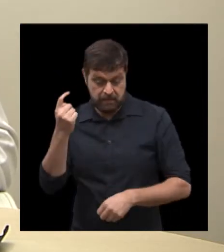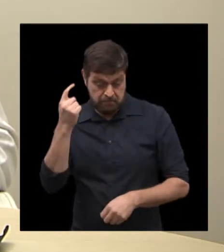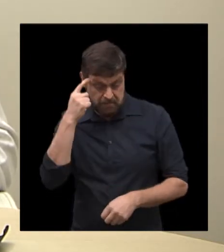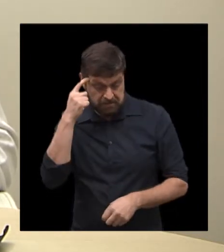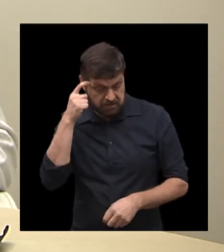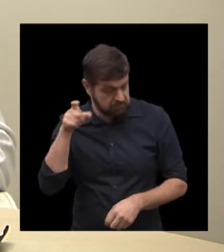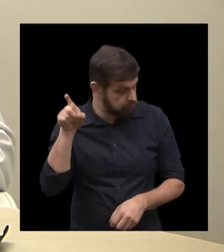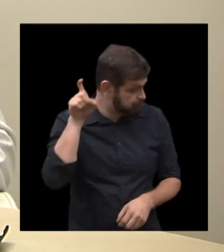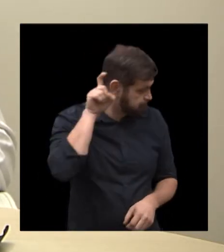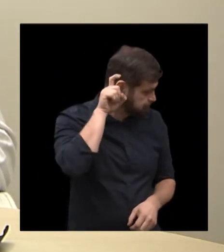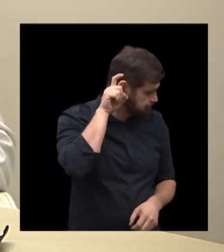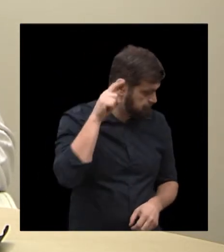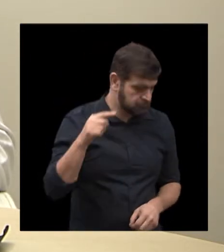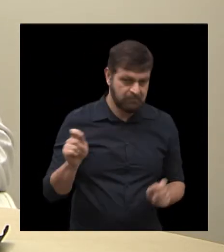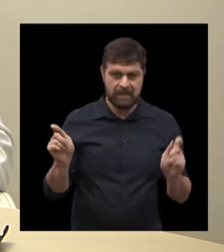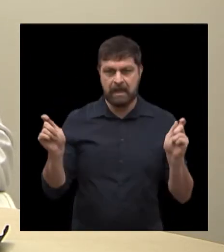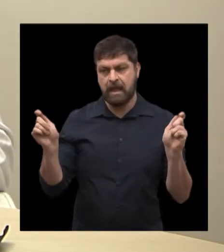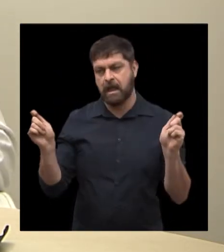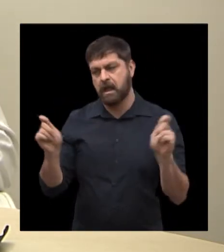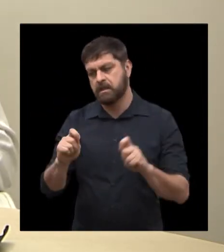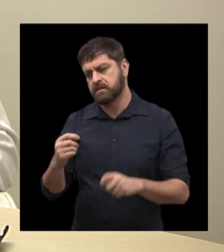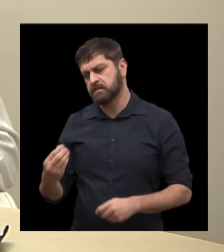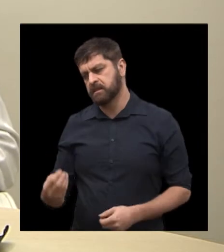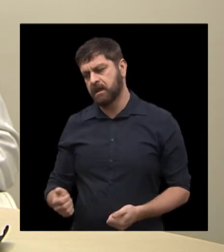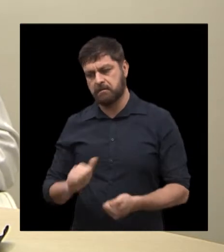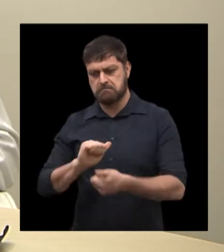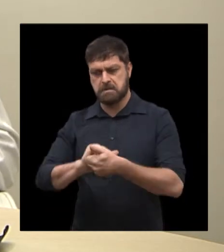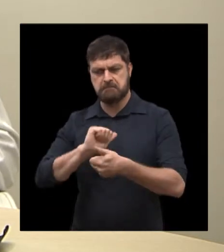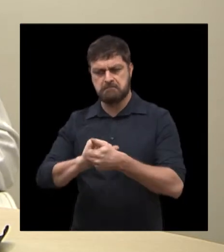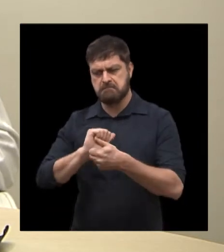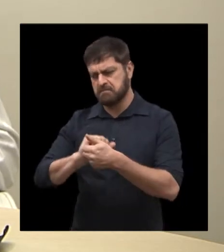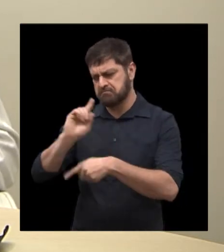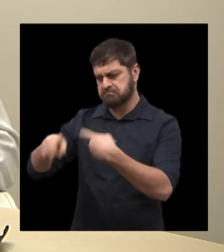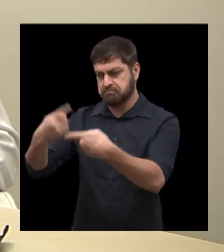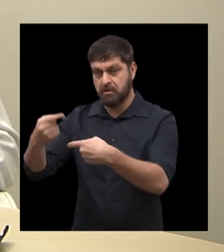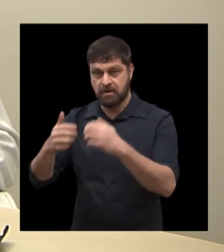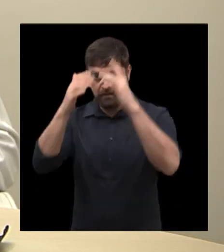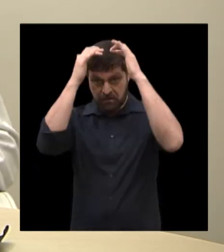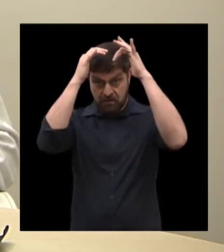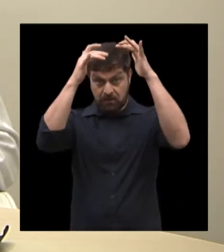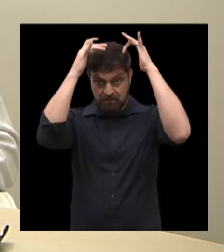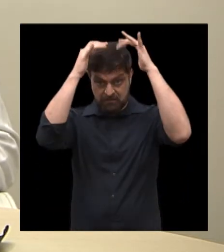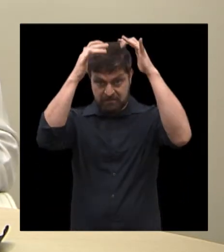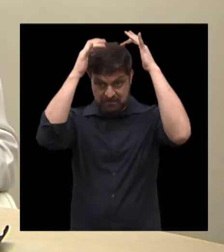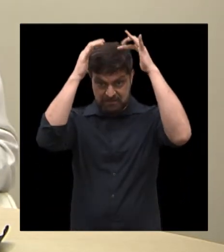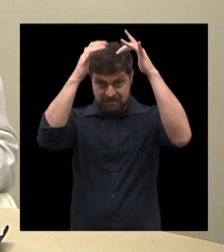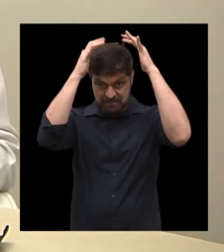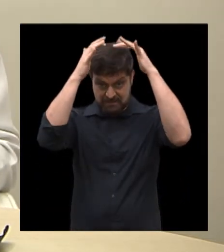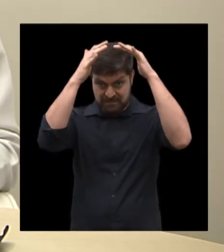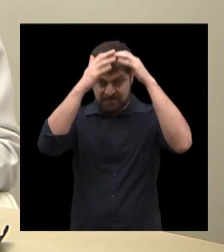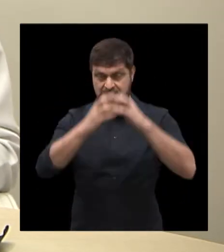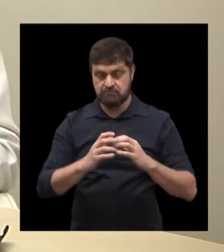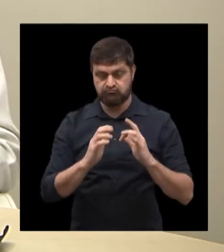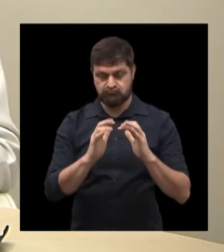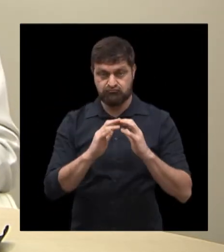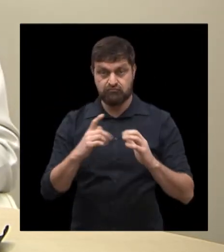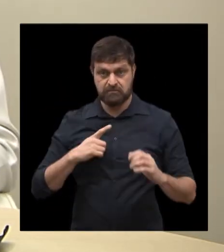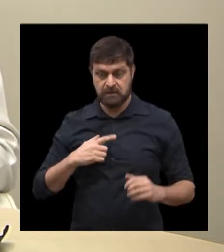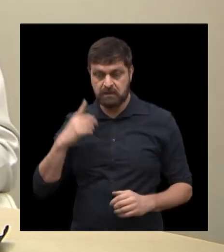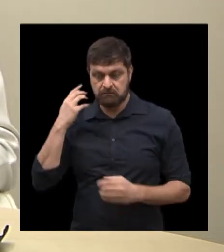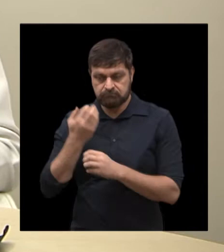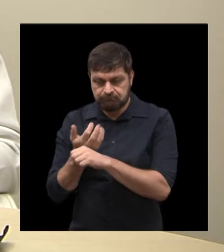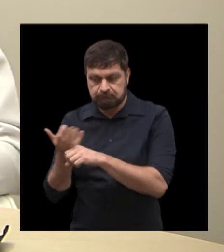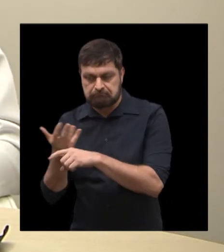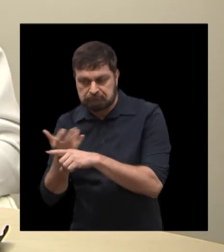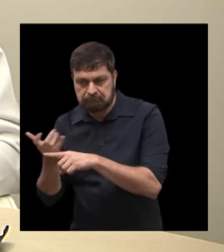prótese, a gente tem um desempenho muito melhor, porque o cérebro ele não deixa de receber o estímulo uma